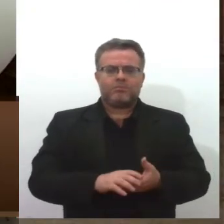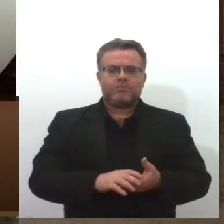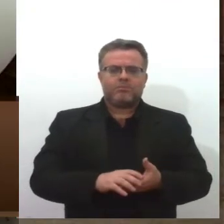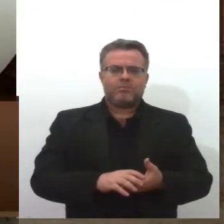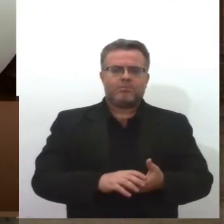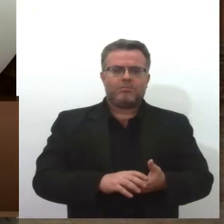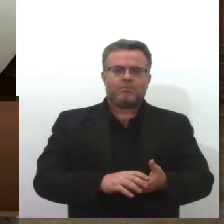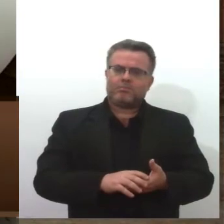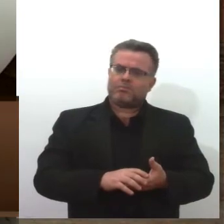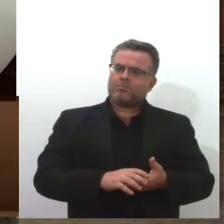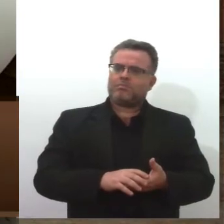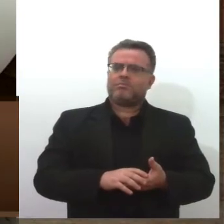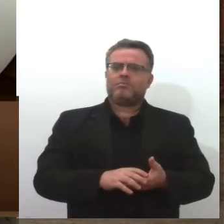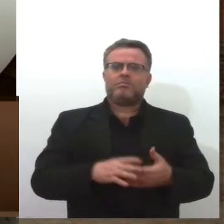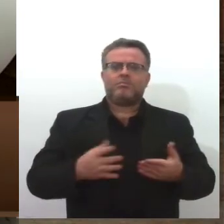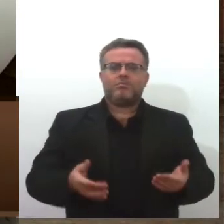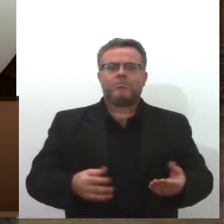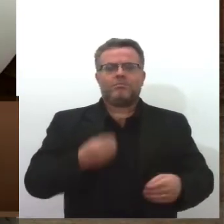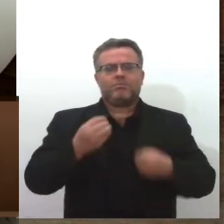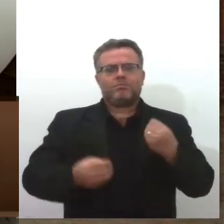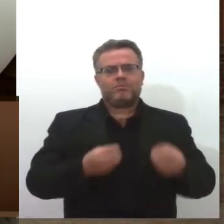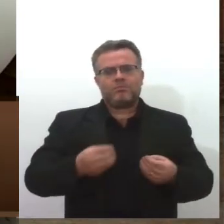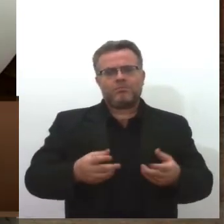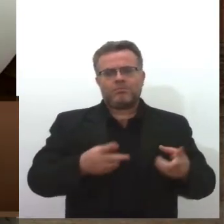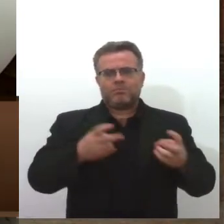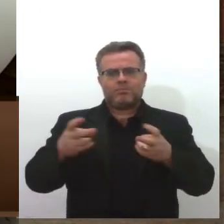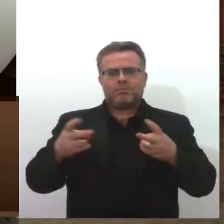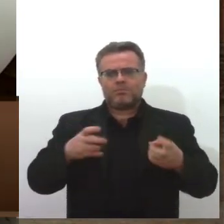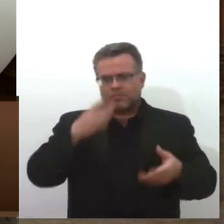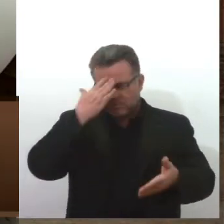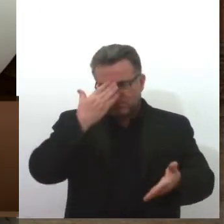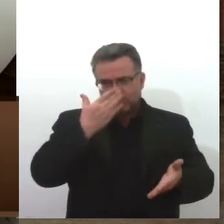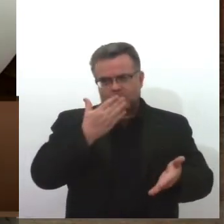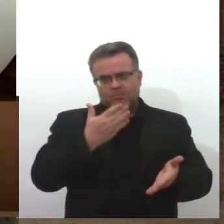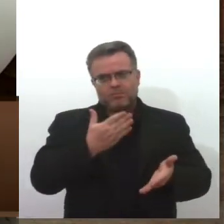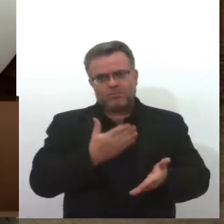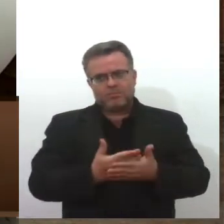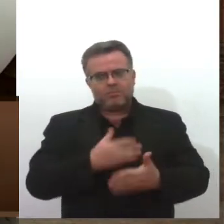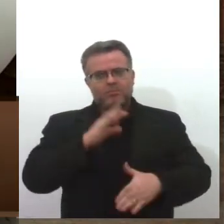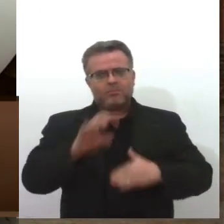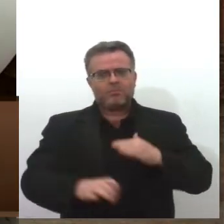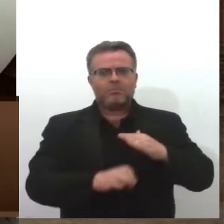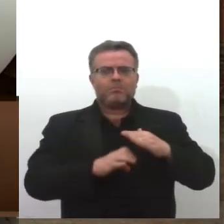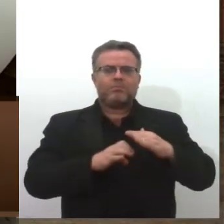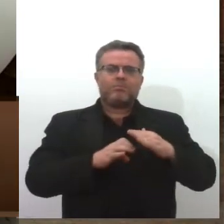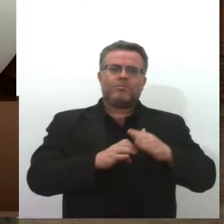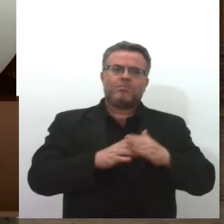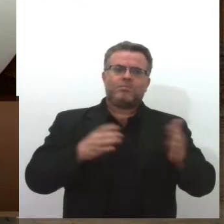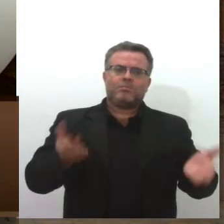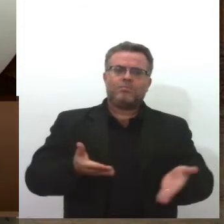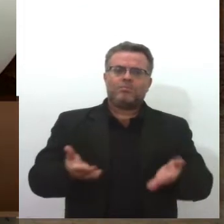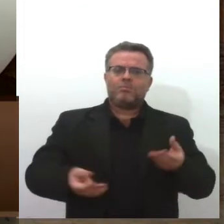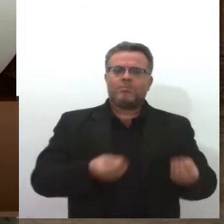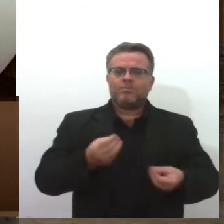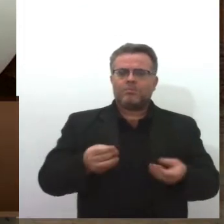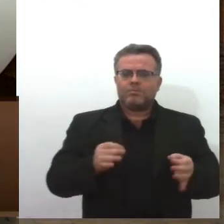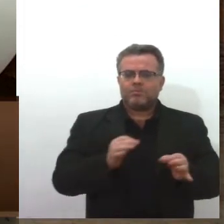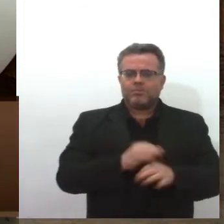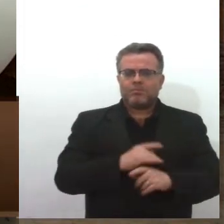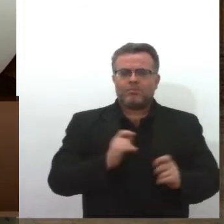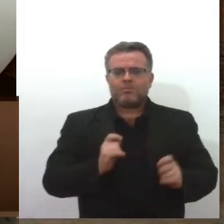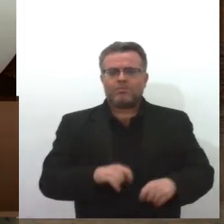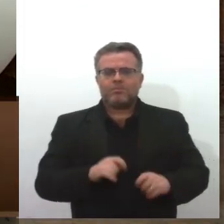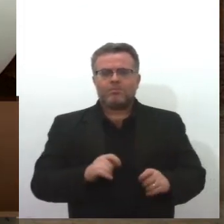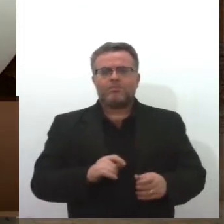como é que você tem percebido a confiança dos empresários nesse momento? Olha, a confiança,